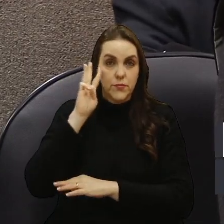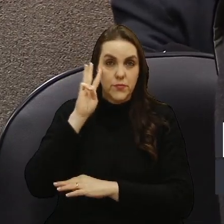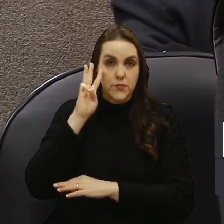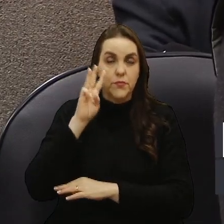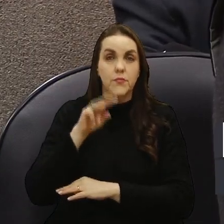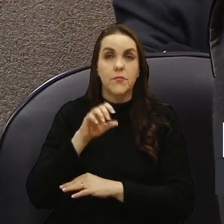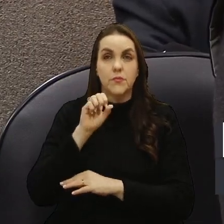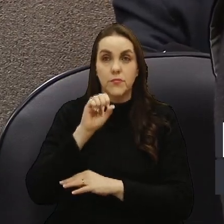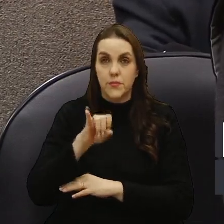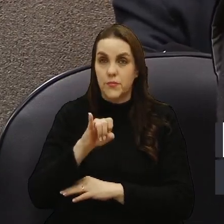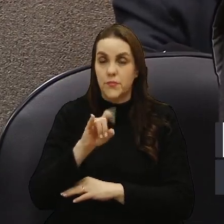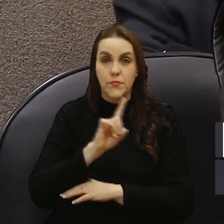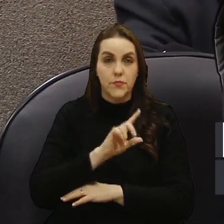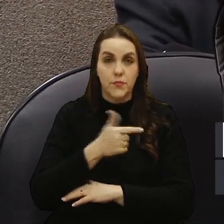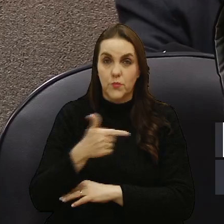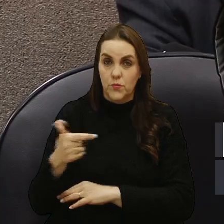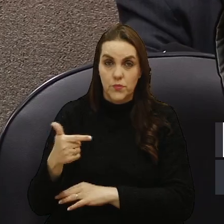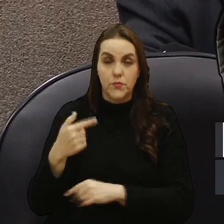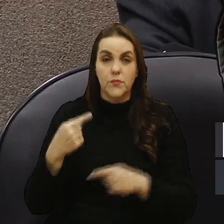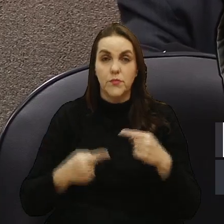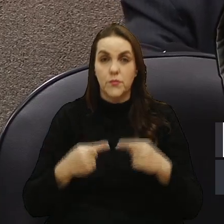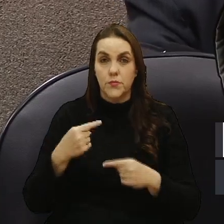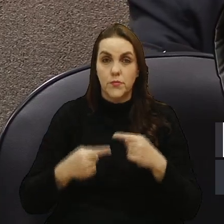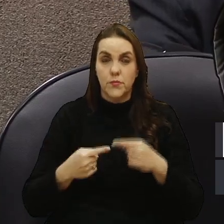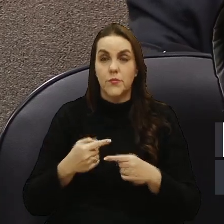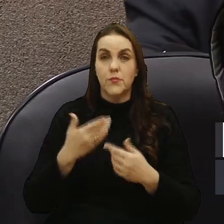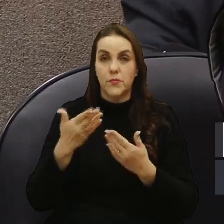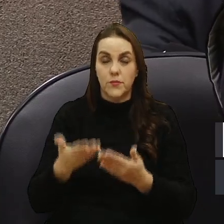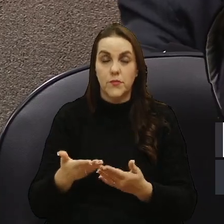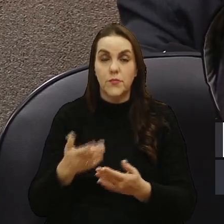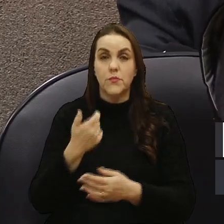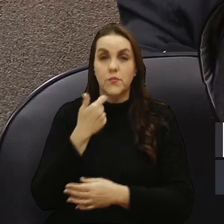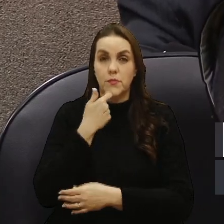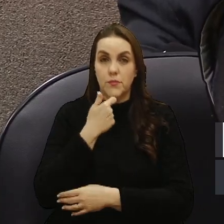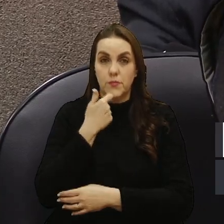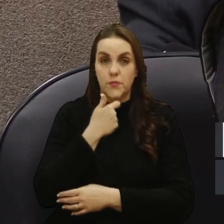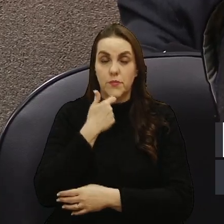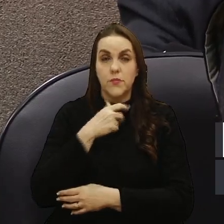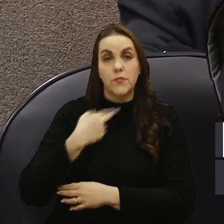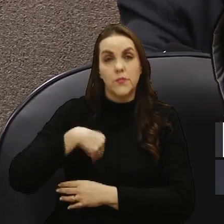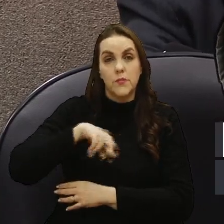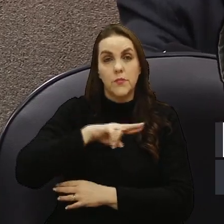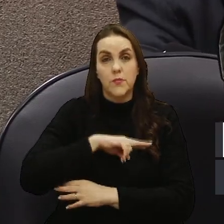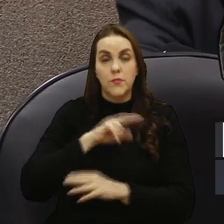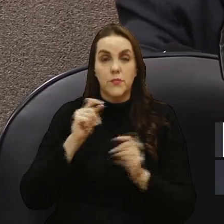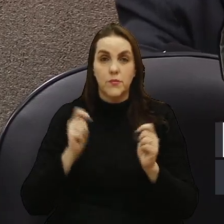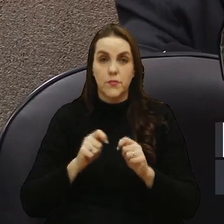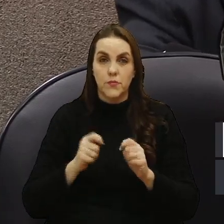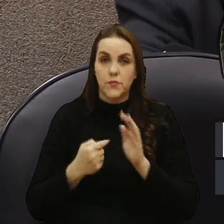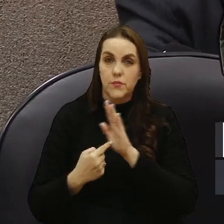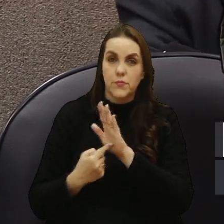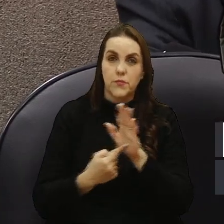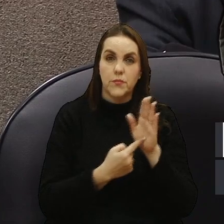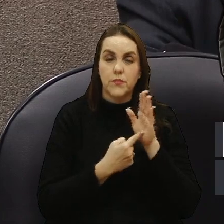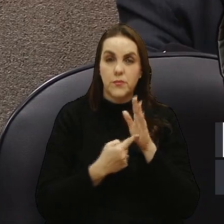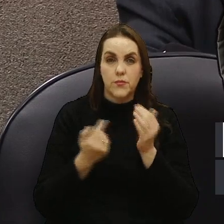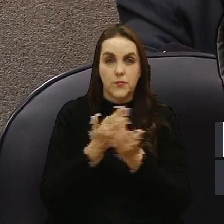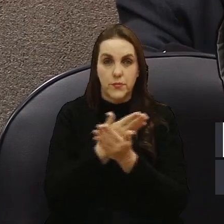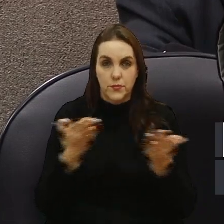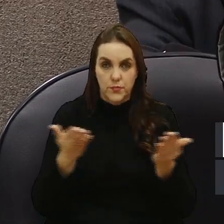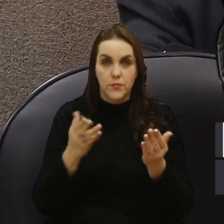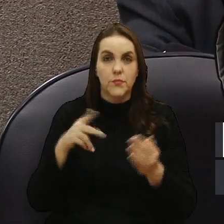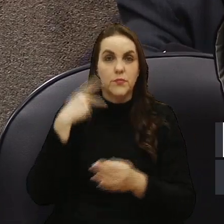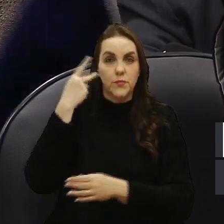tiver essa discussão na sexta-feira, para que nós possamos apresentar aos senhores e senhoras